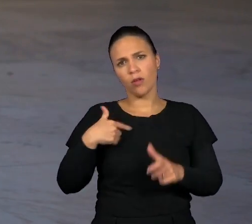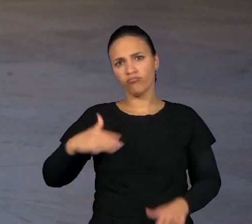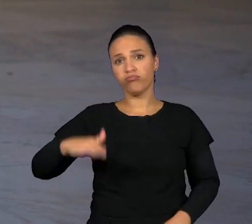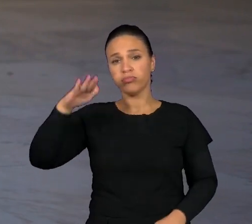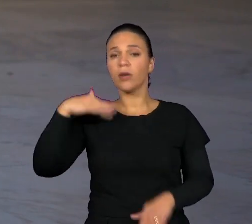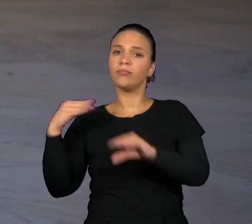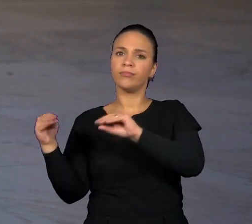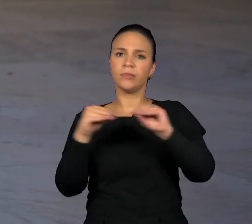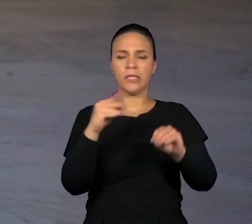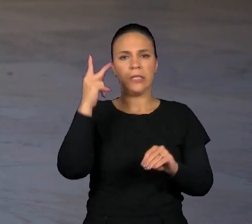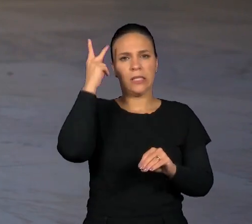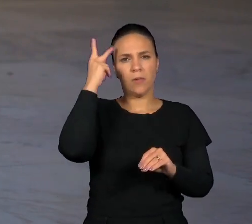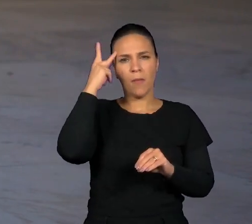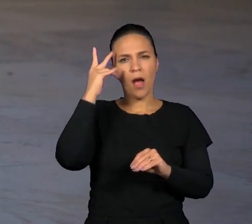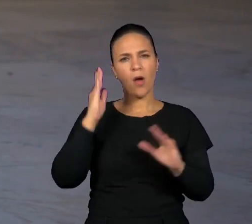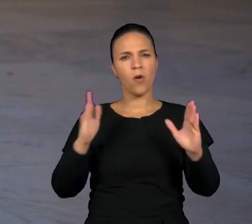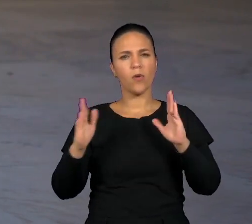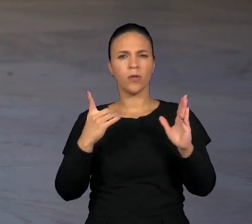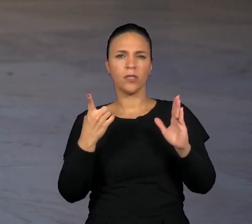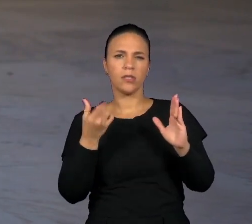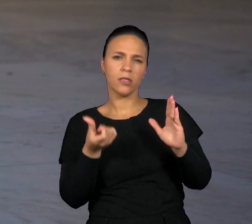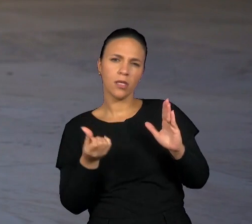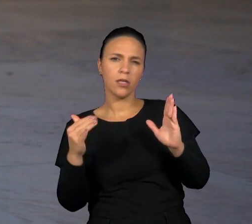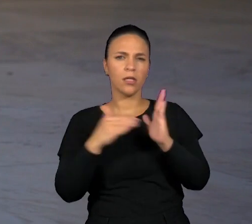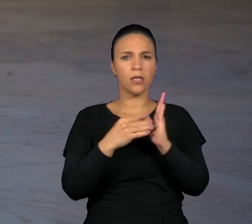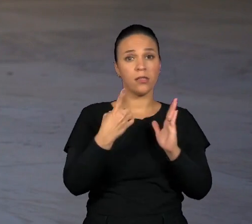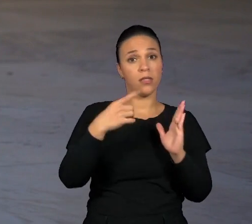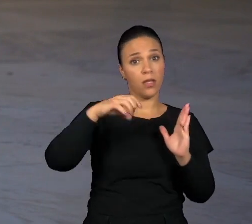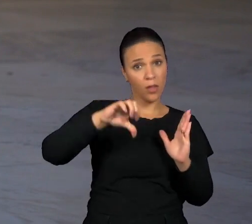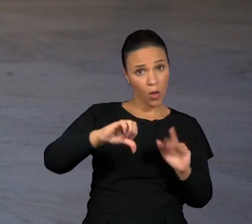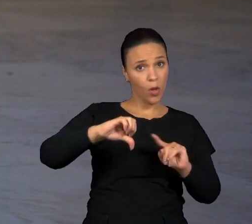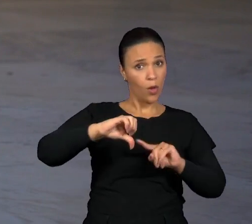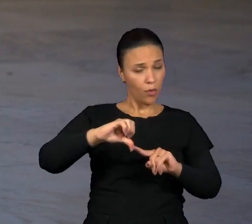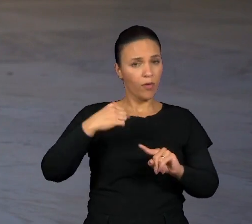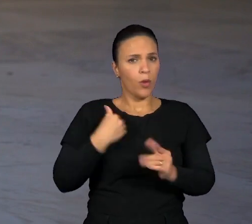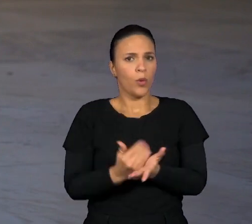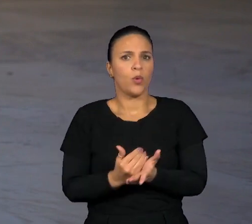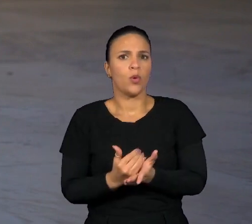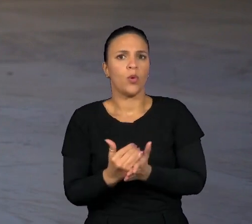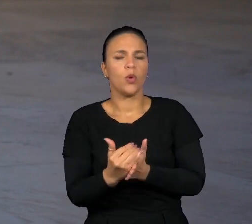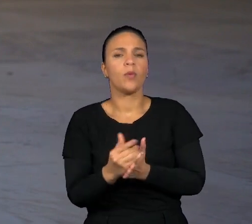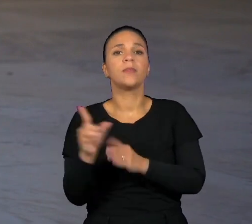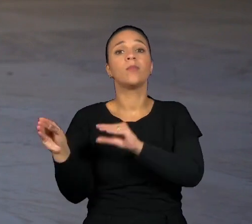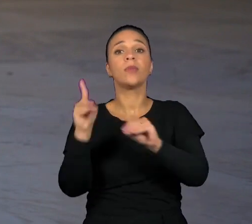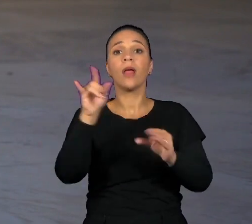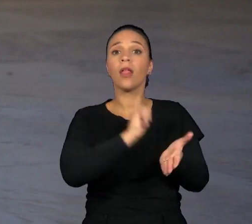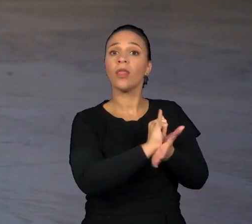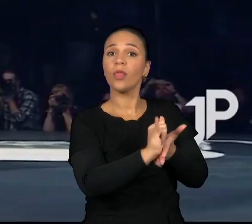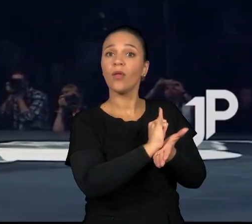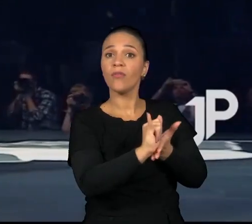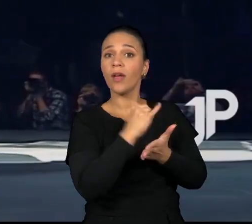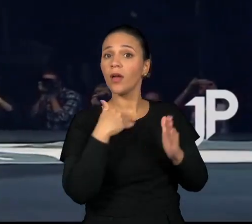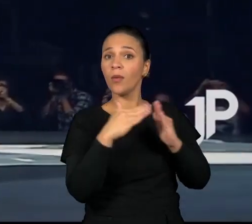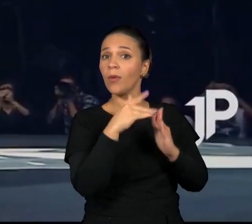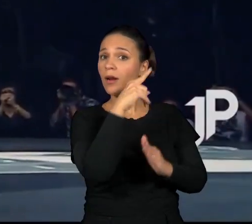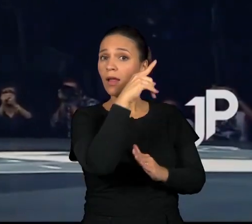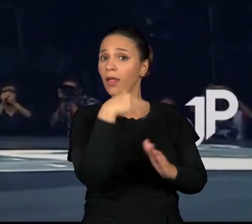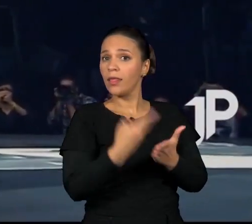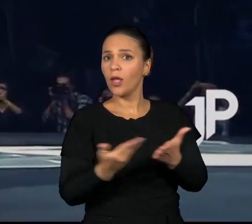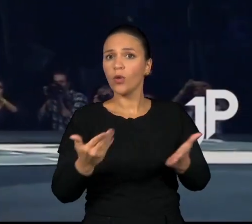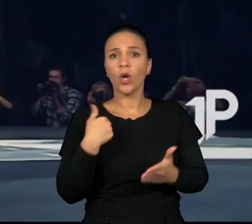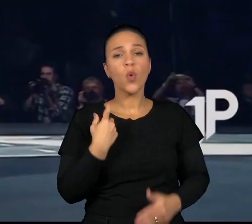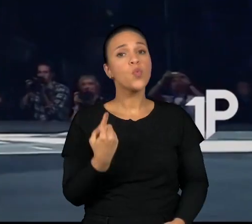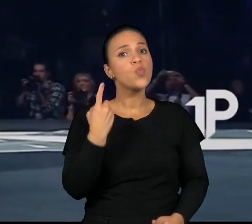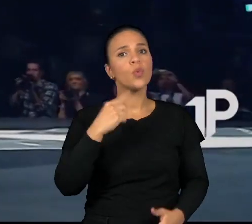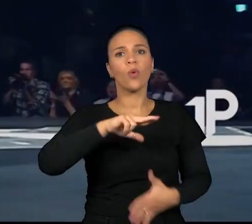São Paulo entre os 16 a 19. E aí, a partir dos 19 anos de idade, eu me mudei para Nova York e estou lá até hoje. Eu sou o único